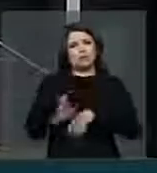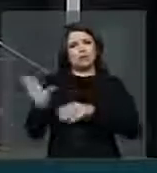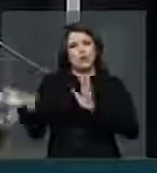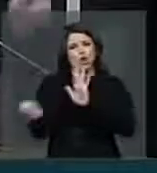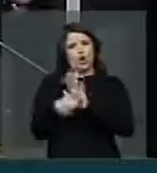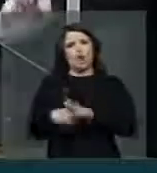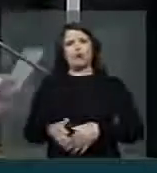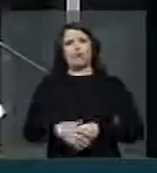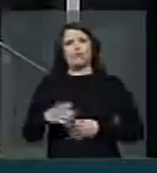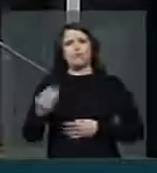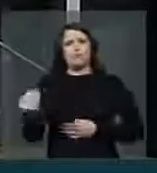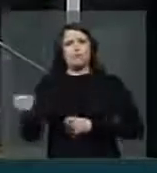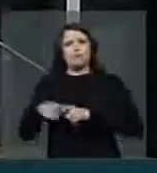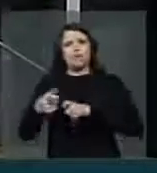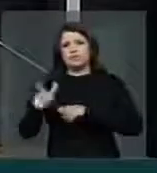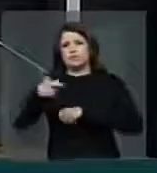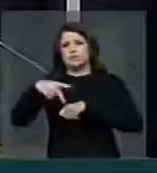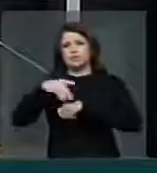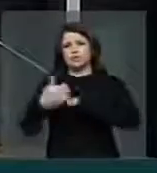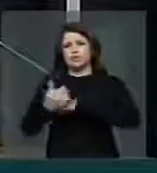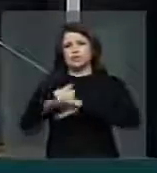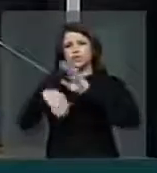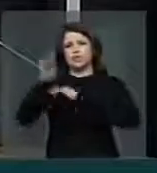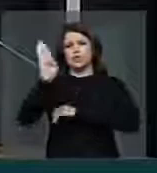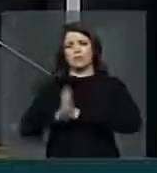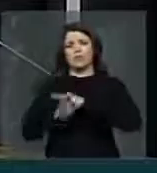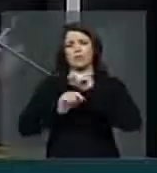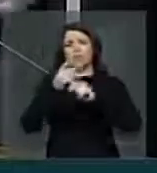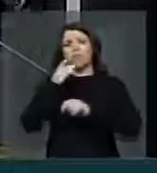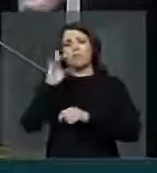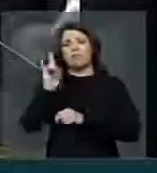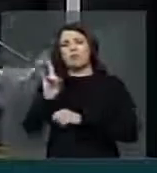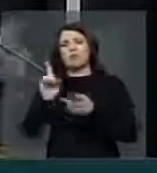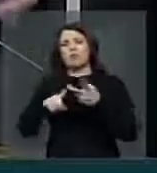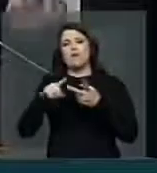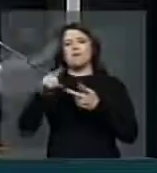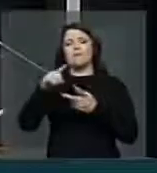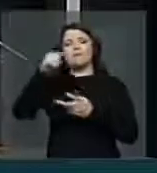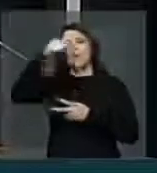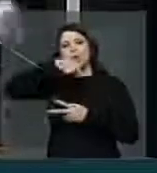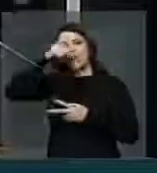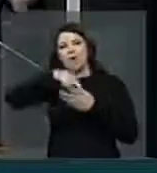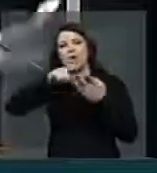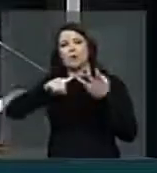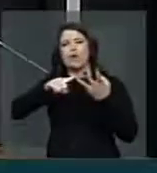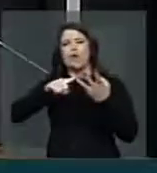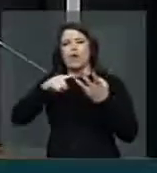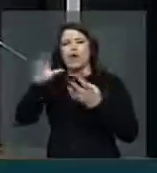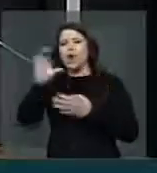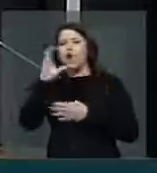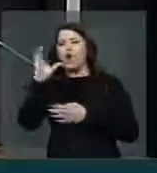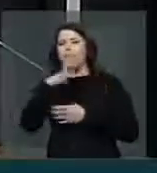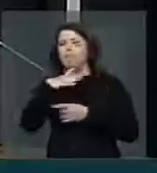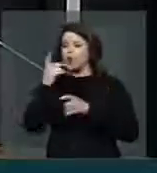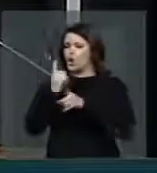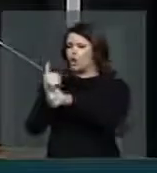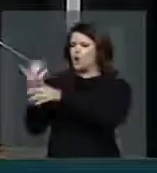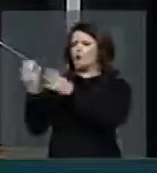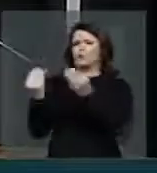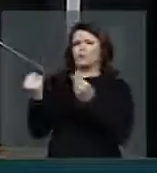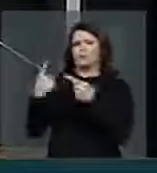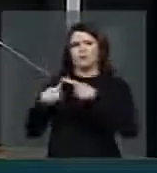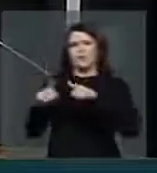lá. Tem muitos médicos estrangeiros aqui no Brasil, deputado Rosinha. Bolivianos, peruanos, colombianos, eu encontro aos montes por aqui pelo Brasil, mas